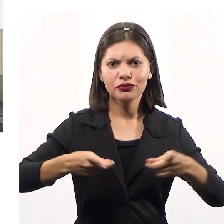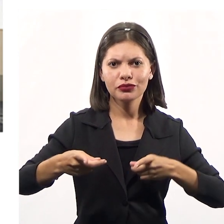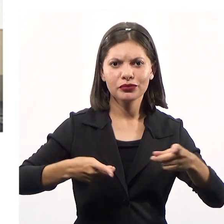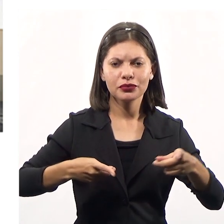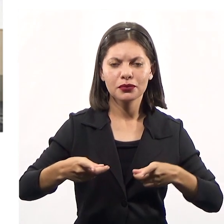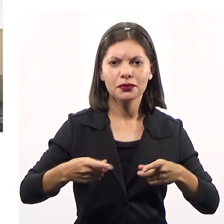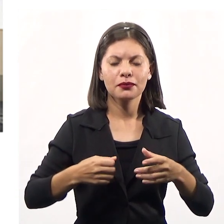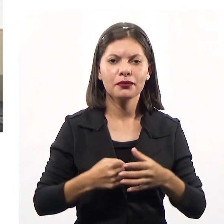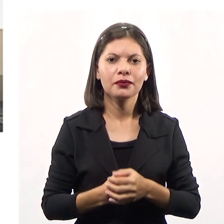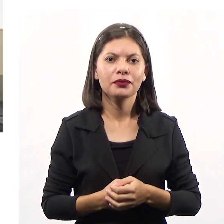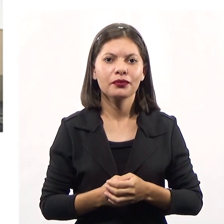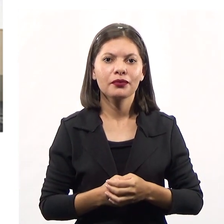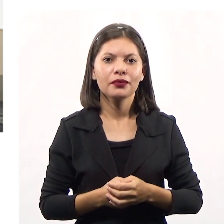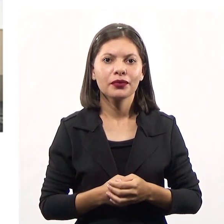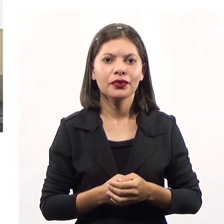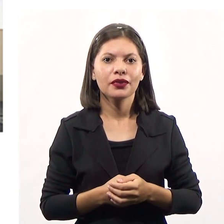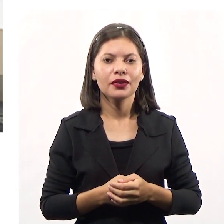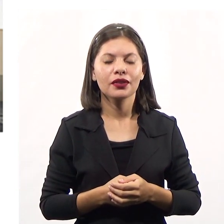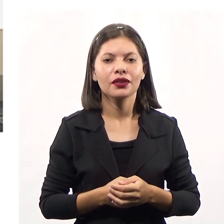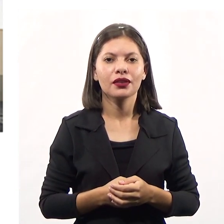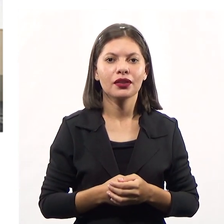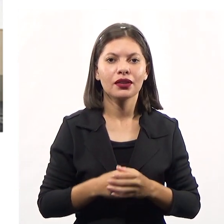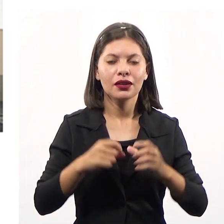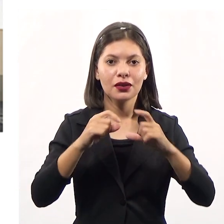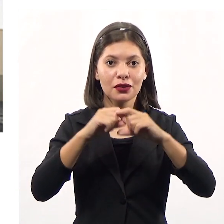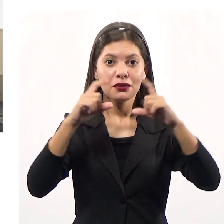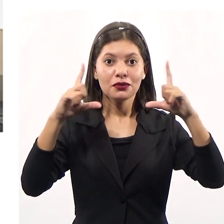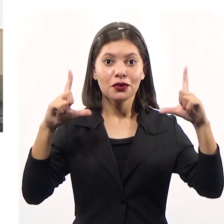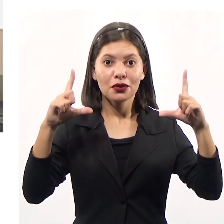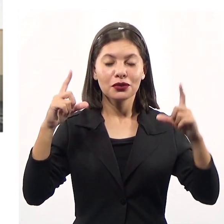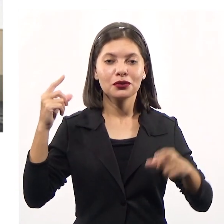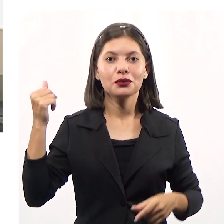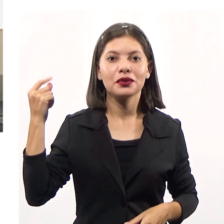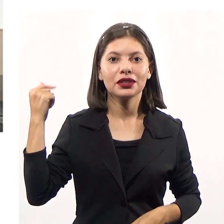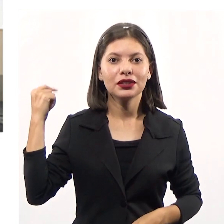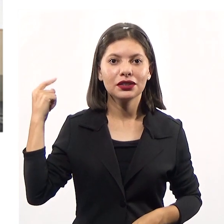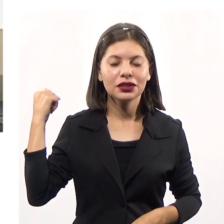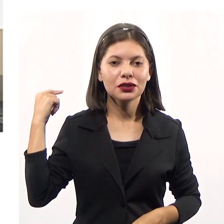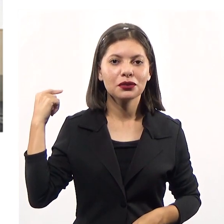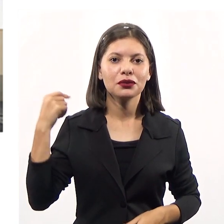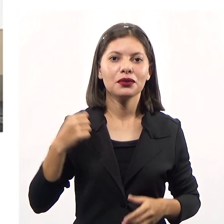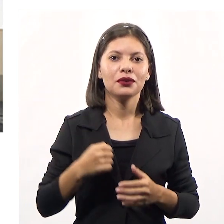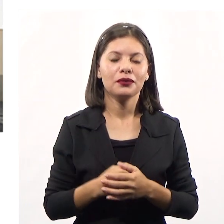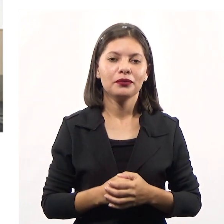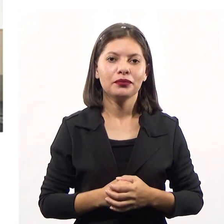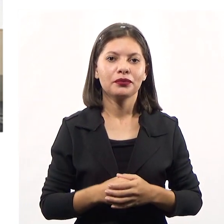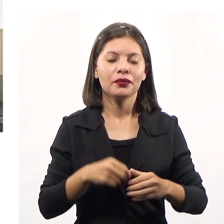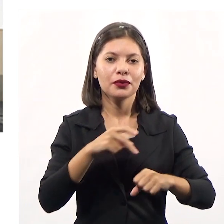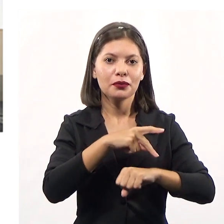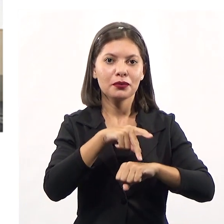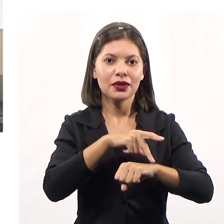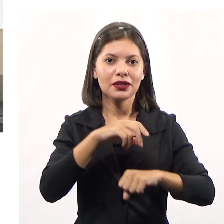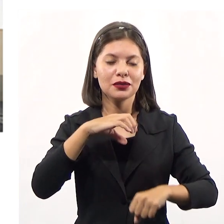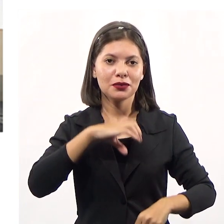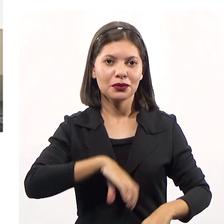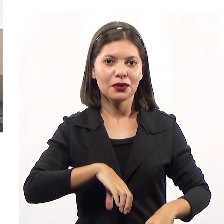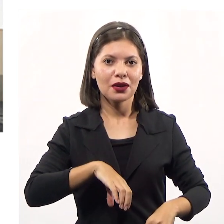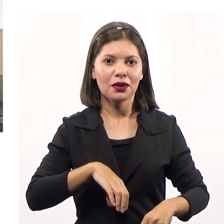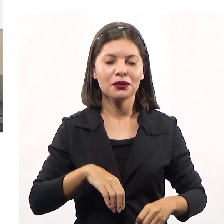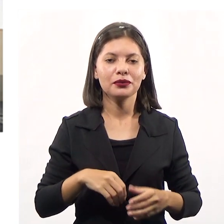ao lado uma foto de um antigo liceu em Portugal, para vocês verem como existe uma